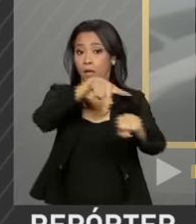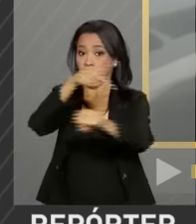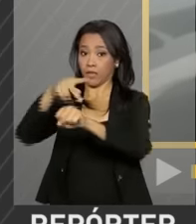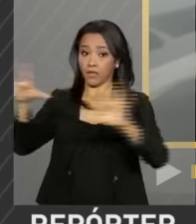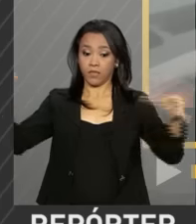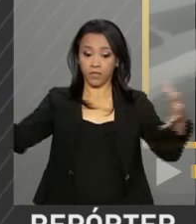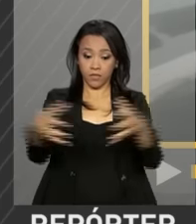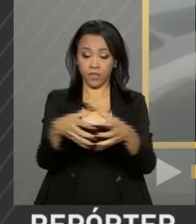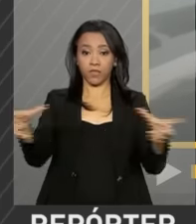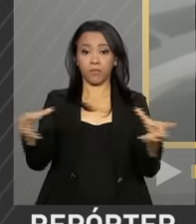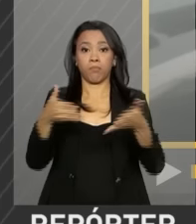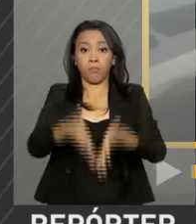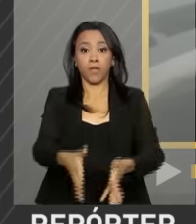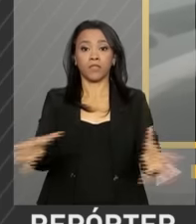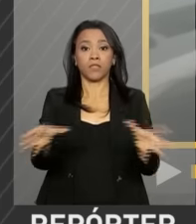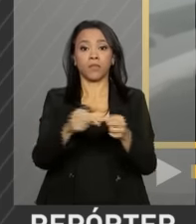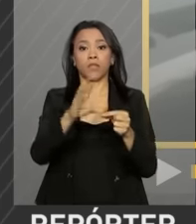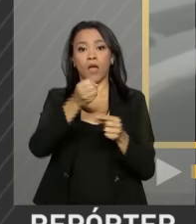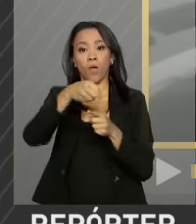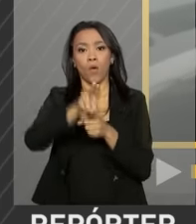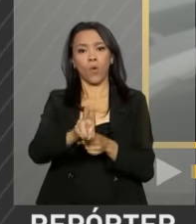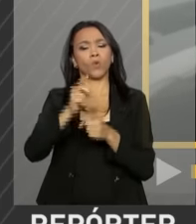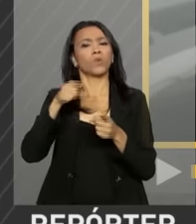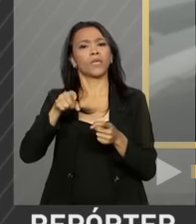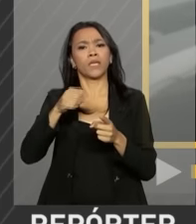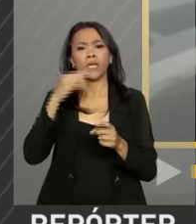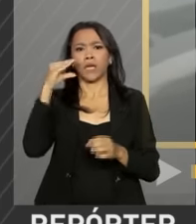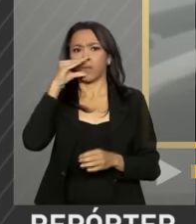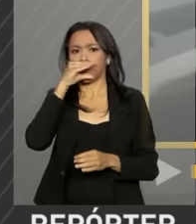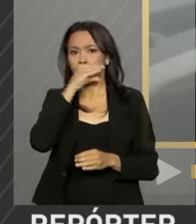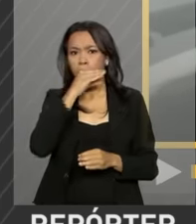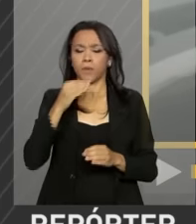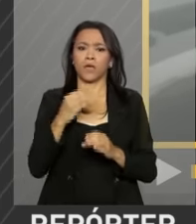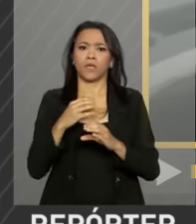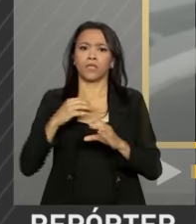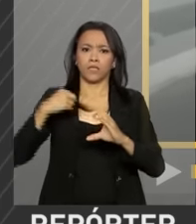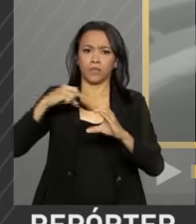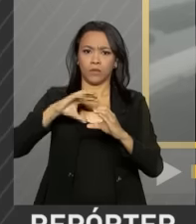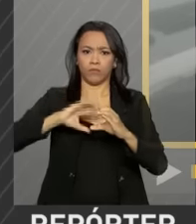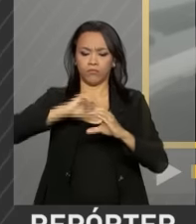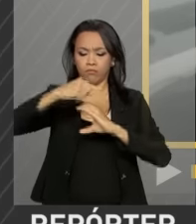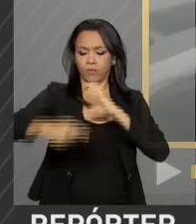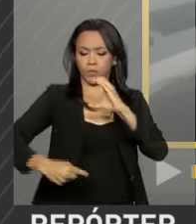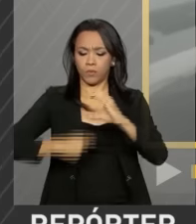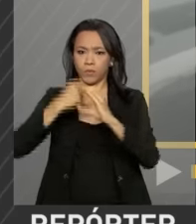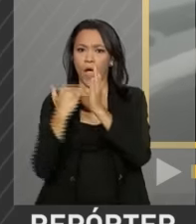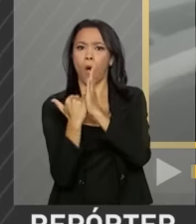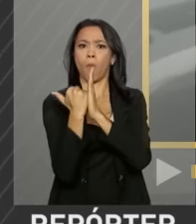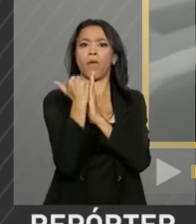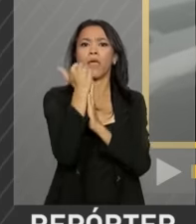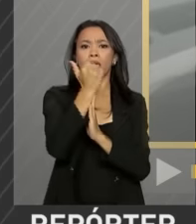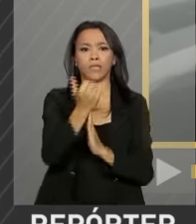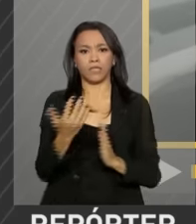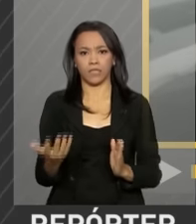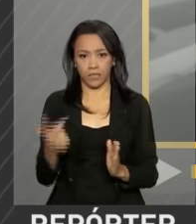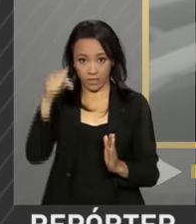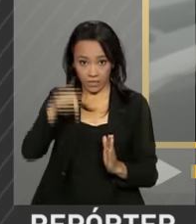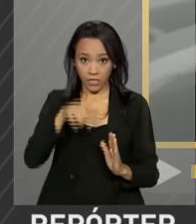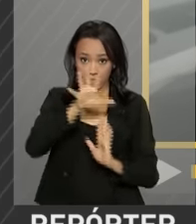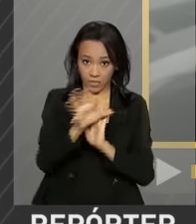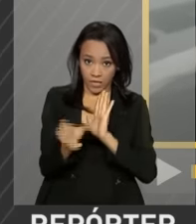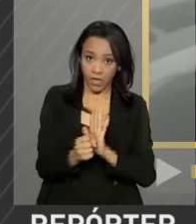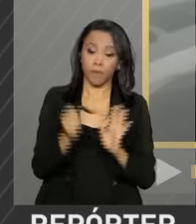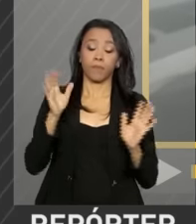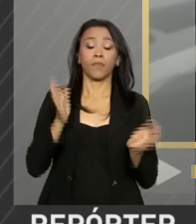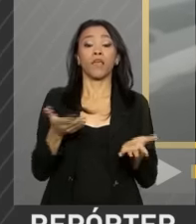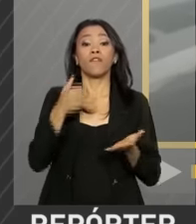de evitar que a temperatura do planeta aumente mais do que 2 graus neste século. Até agora,